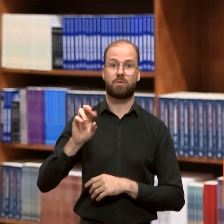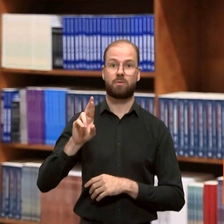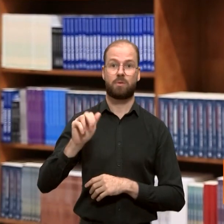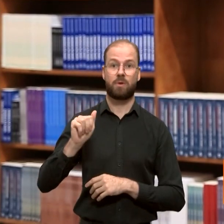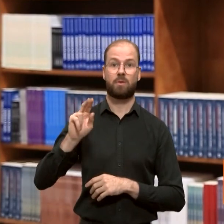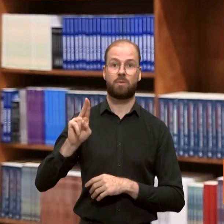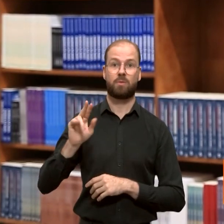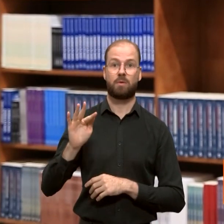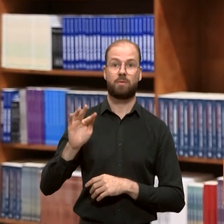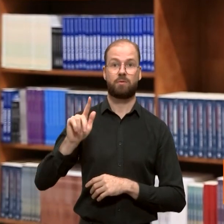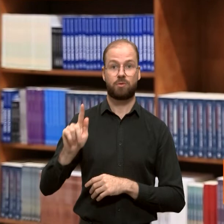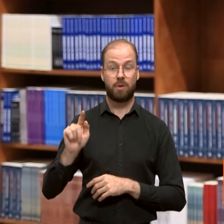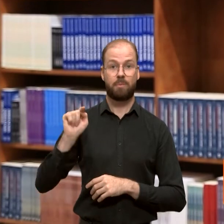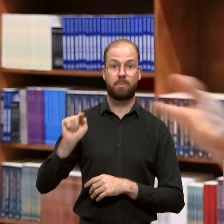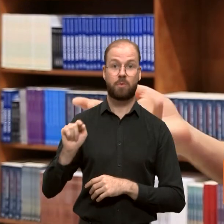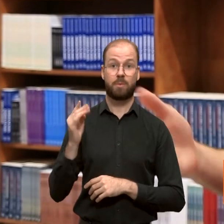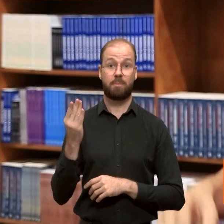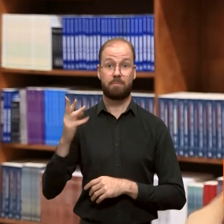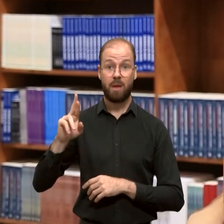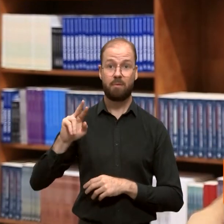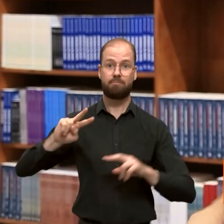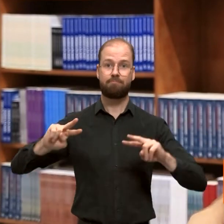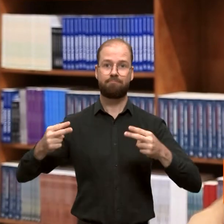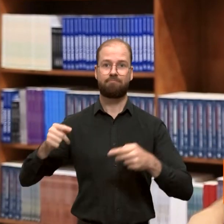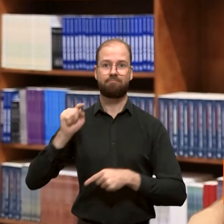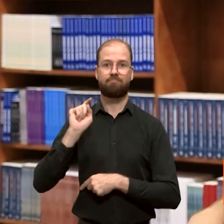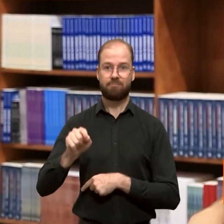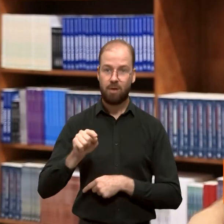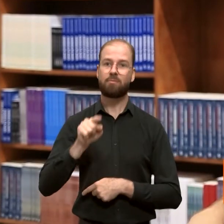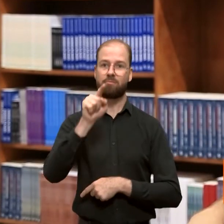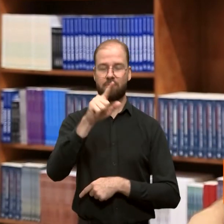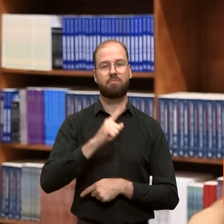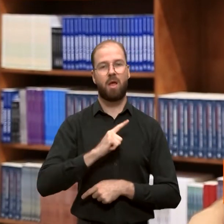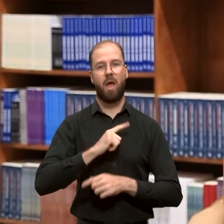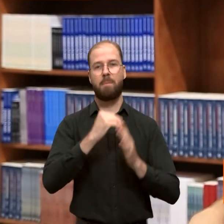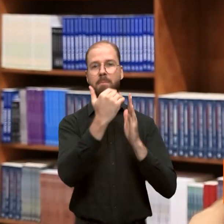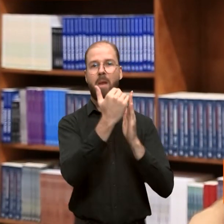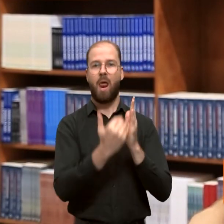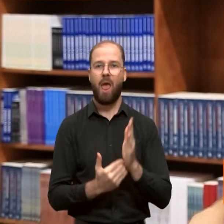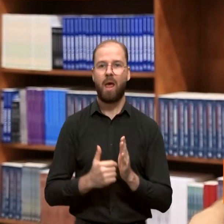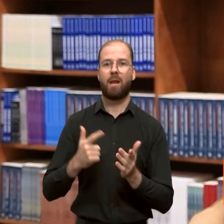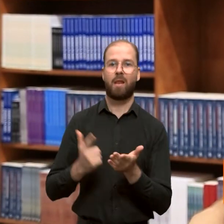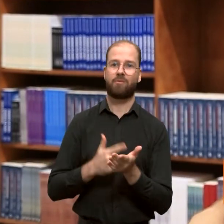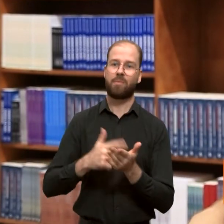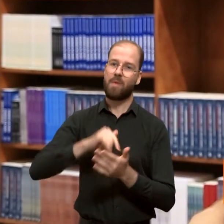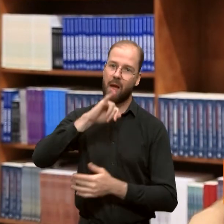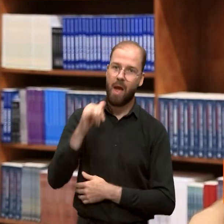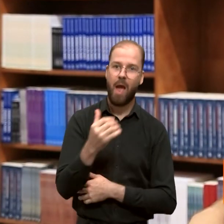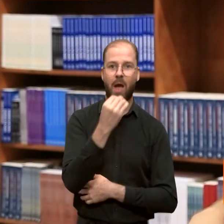editora.ufg.br para poder encontrar esses e vários outros. Aproveite a leitura e até mais!